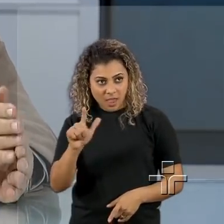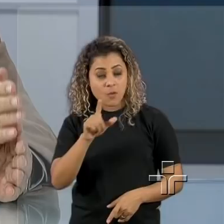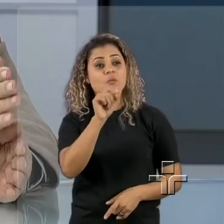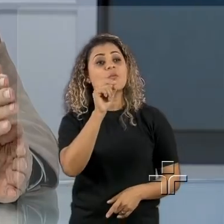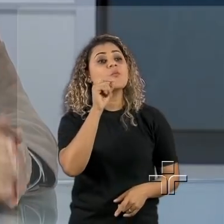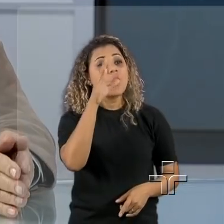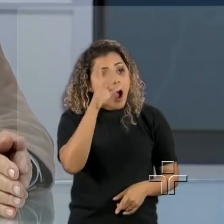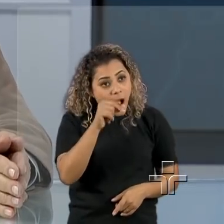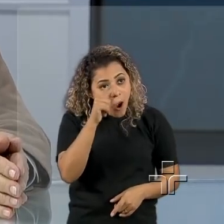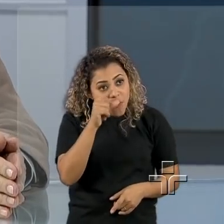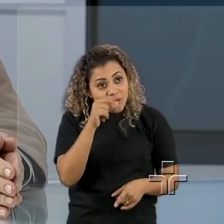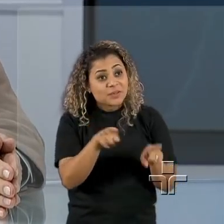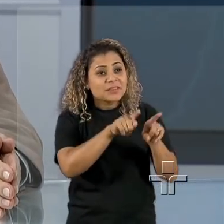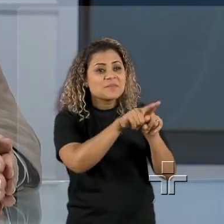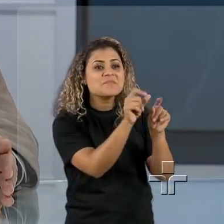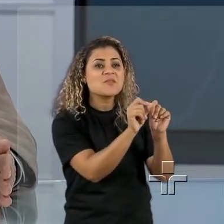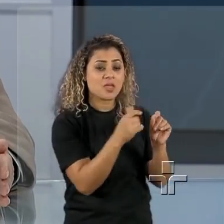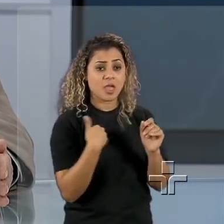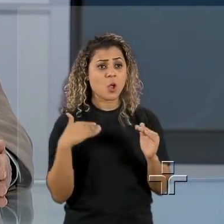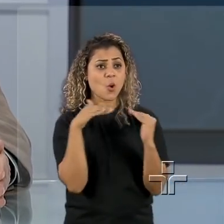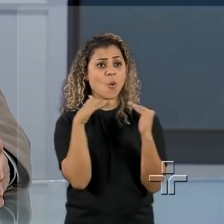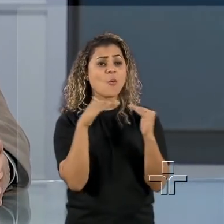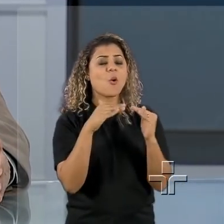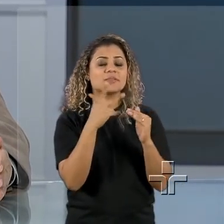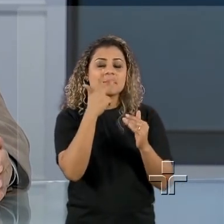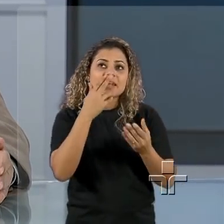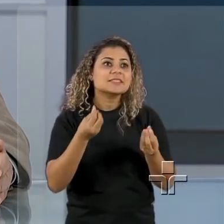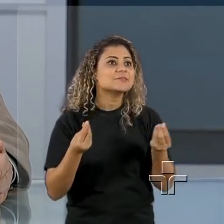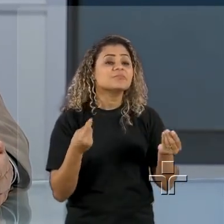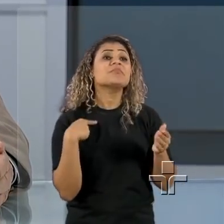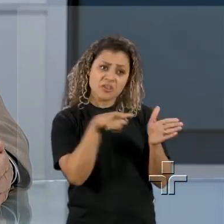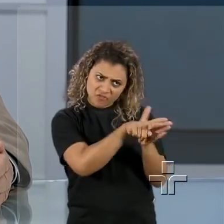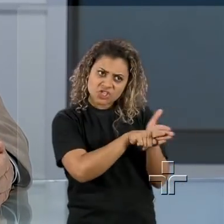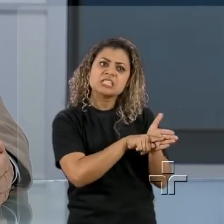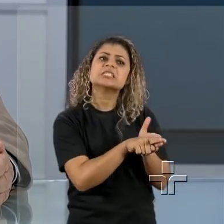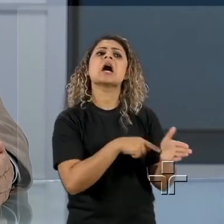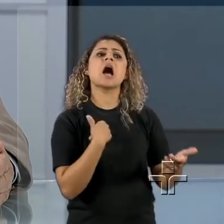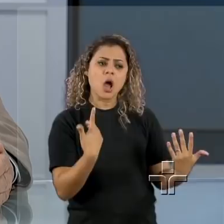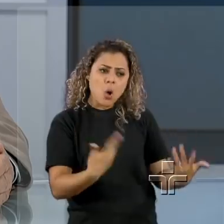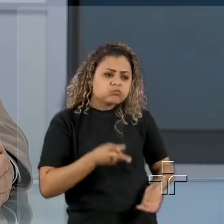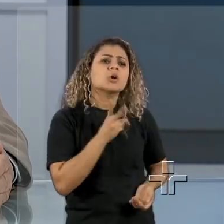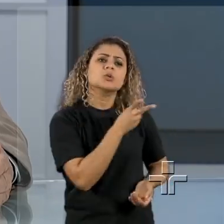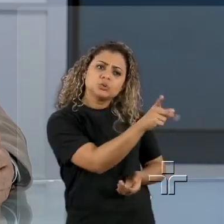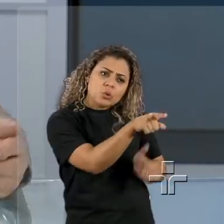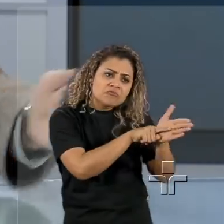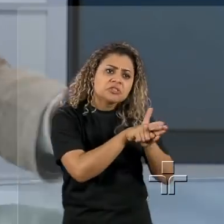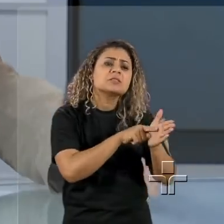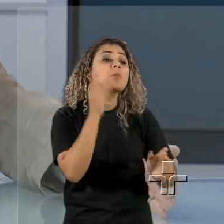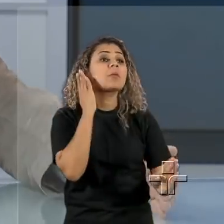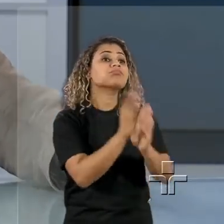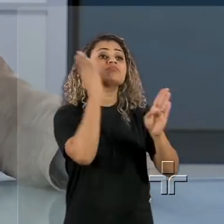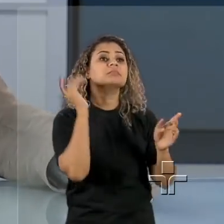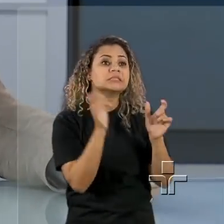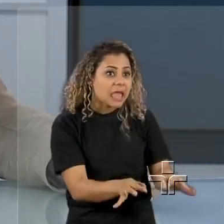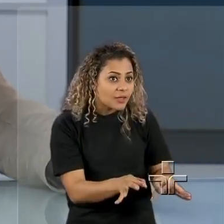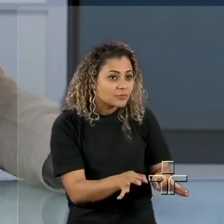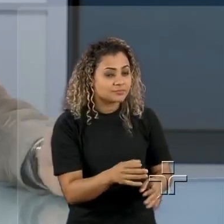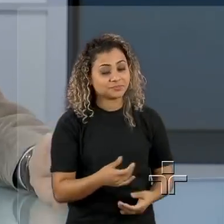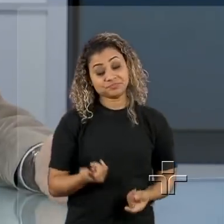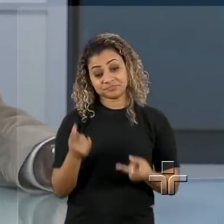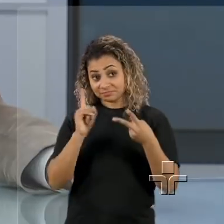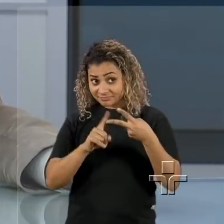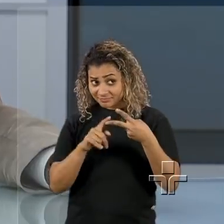tomando providências. E o metrô? Começará quando? Qual você destaca, Pondé? Olha, além do fato de que esperar que a ONU faça